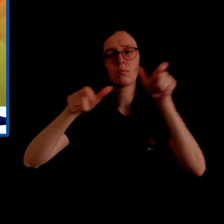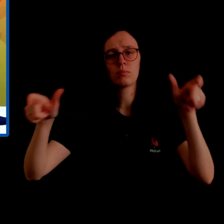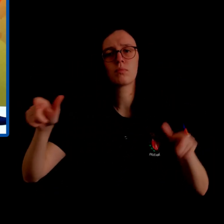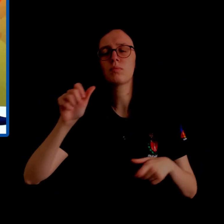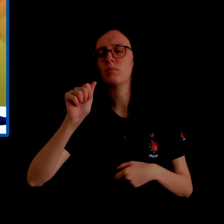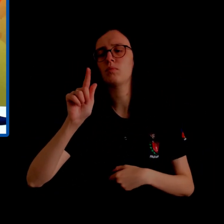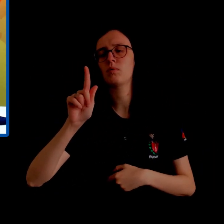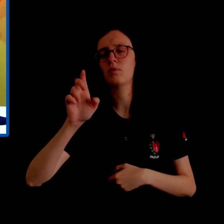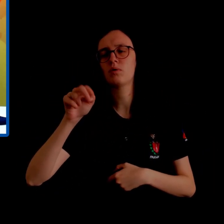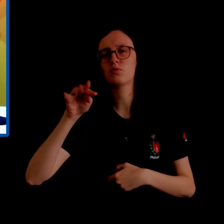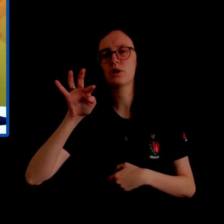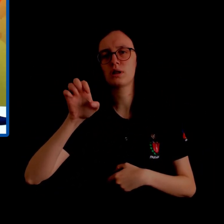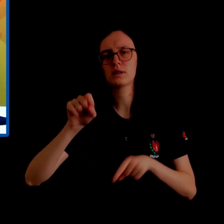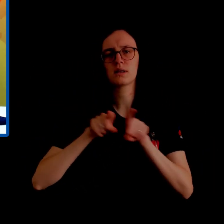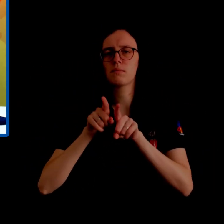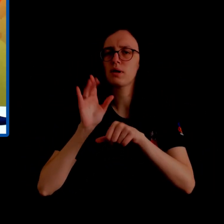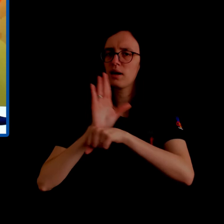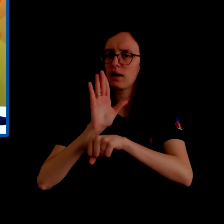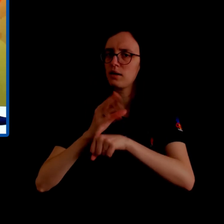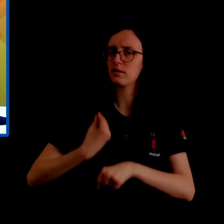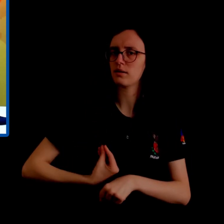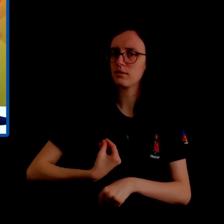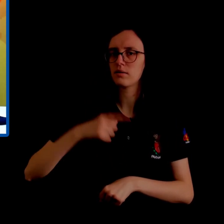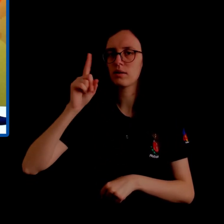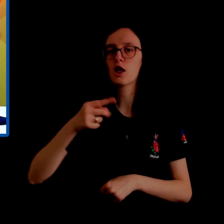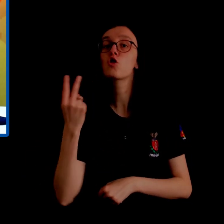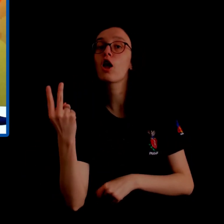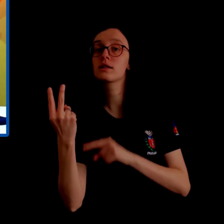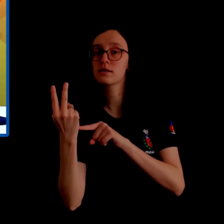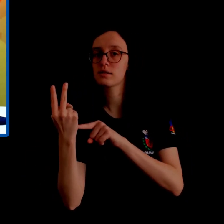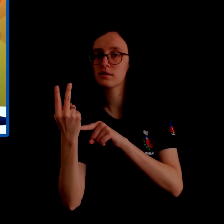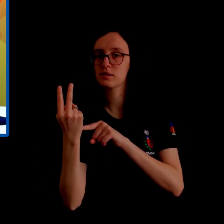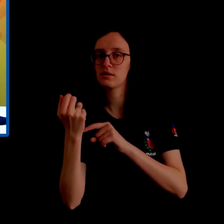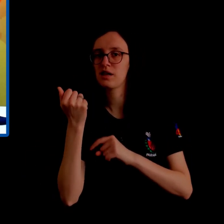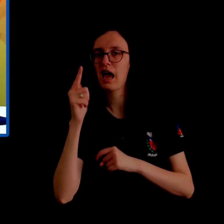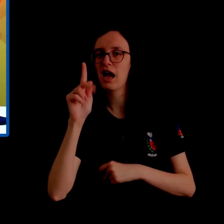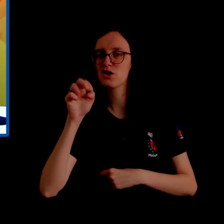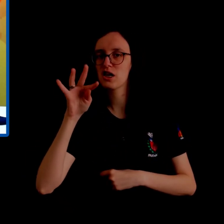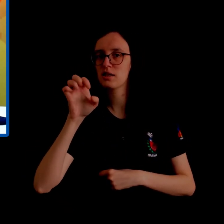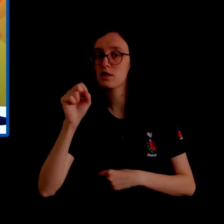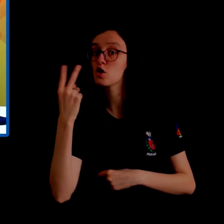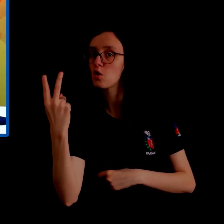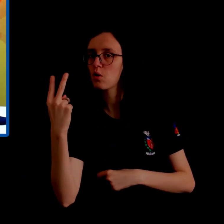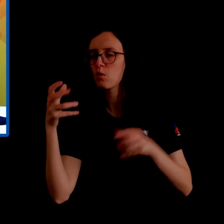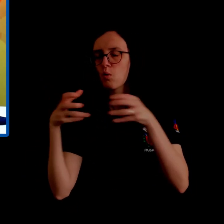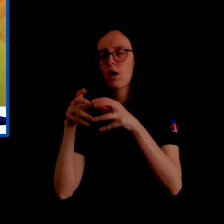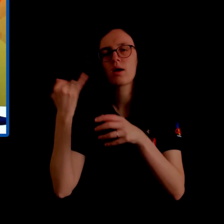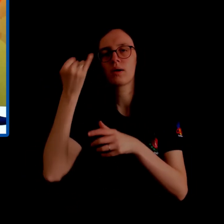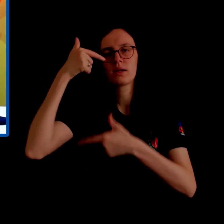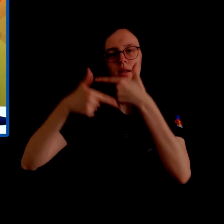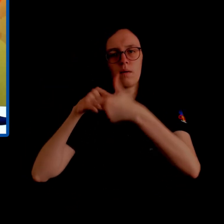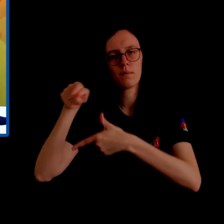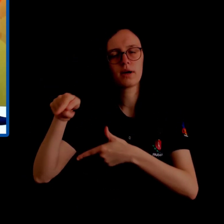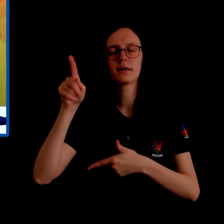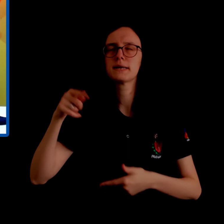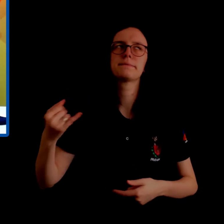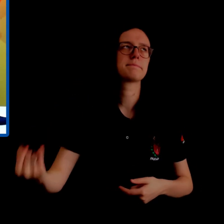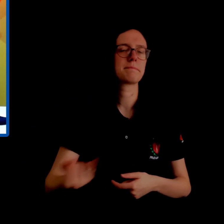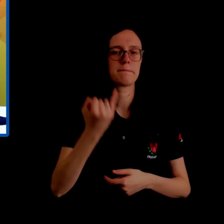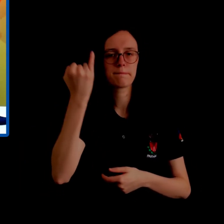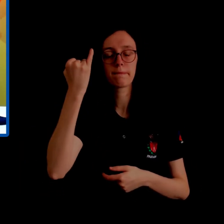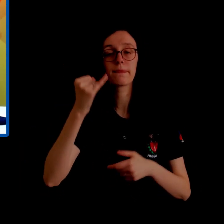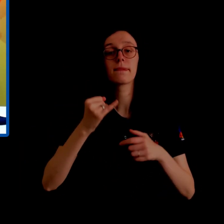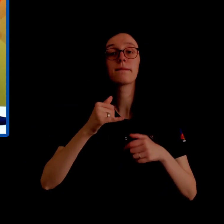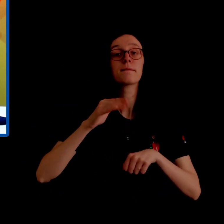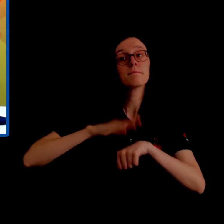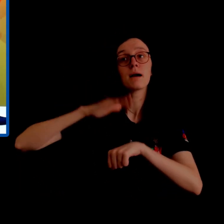que estão ajudando, né? Isso. Os agentes 2 podem participar de todo esse nosso trabalho aqui. É muito importante. Quanto